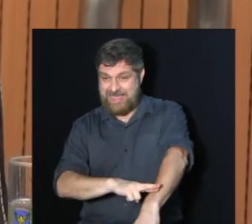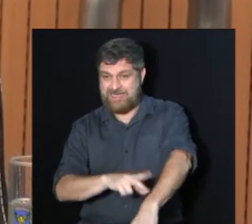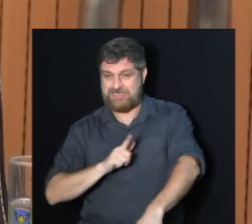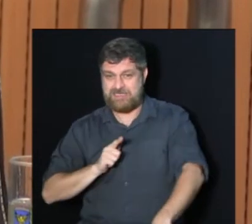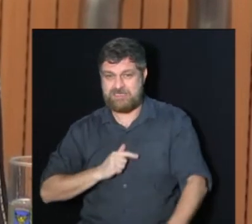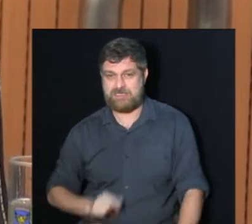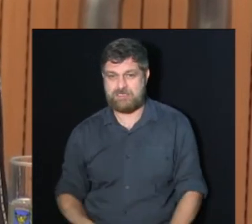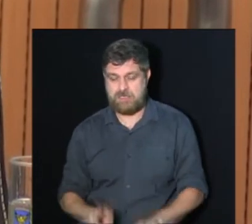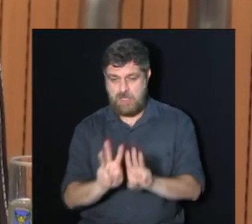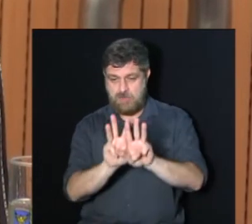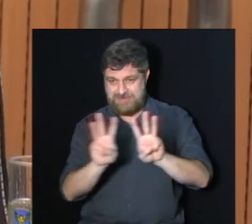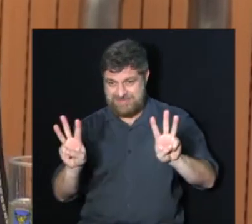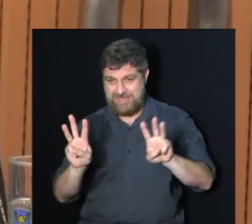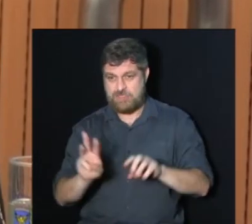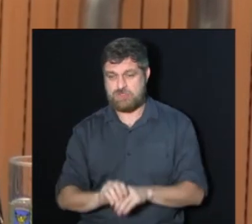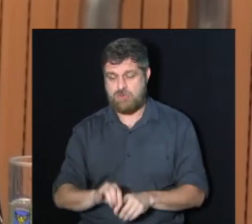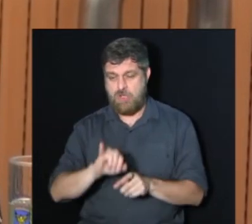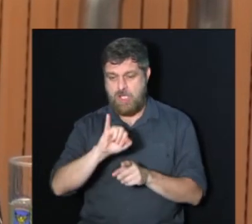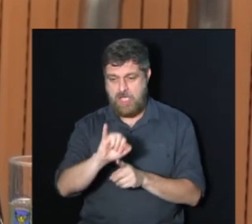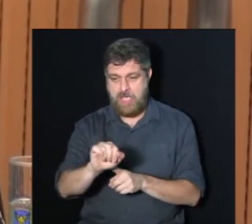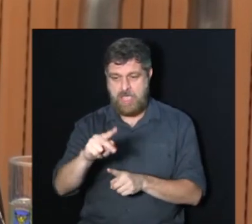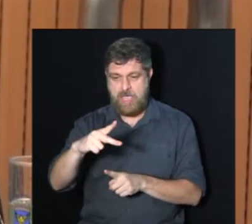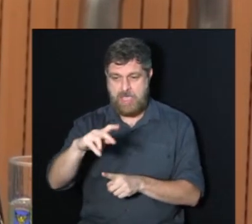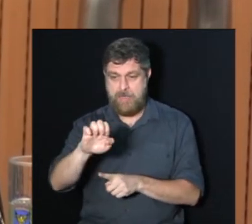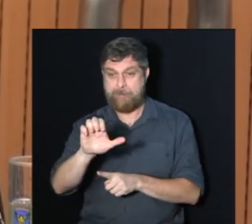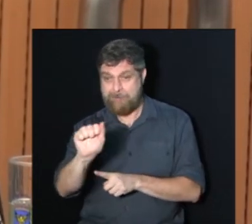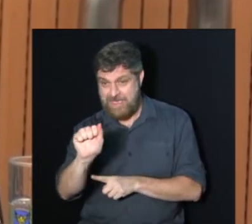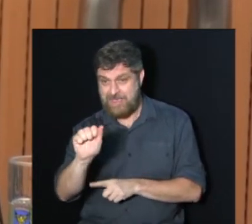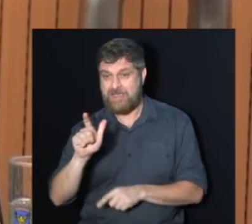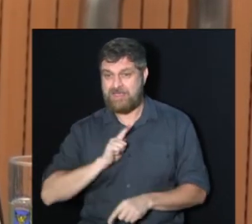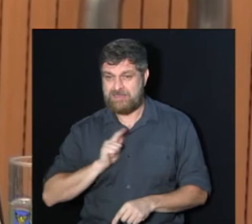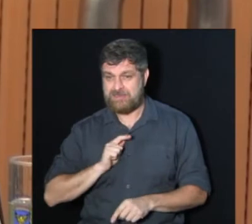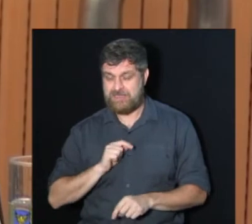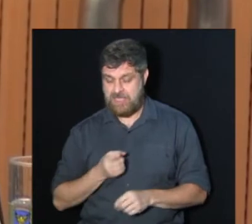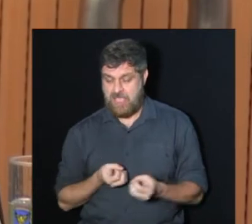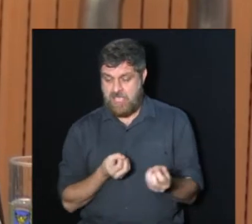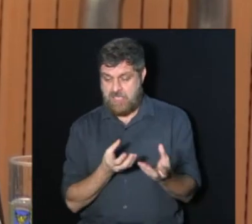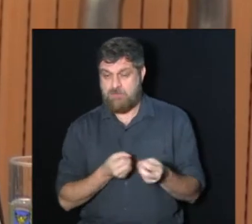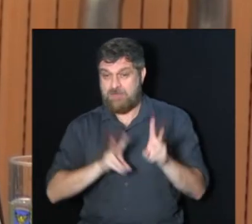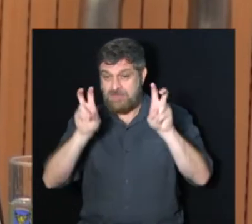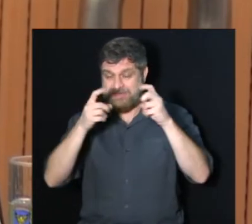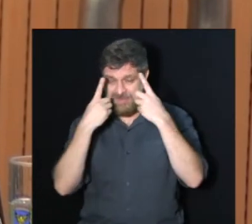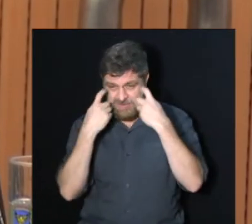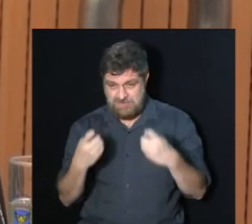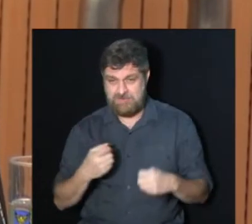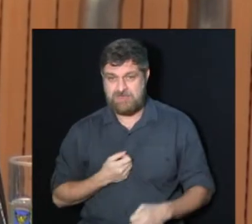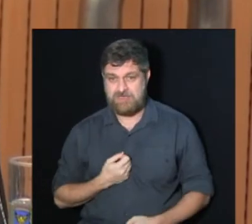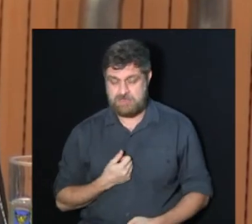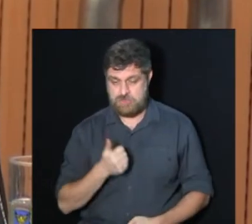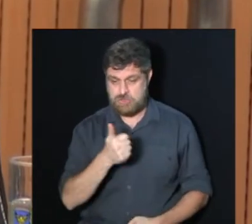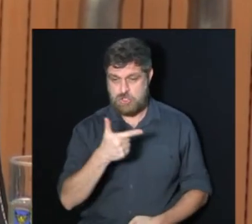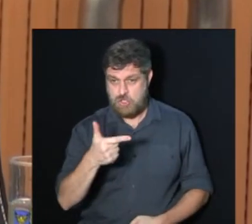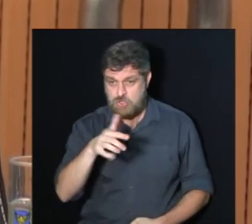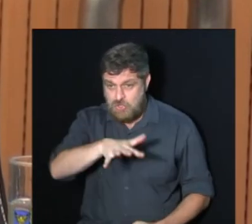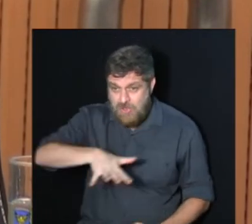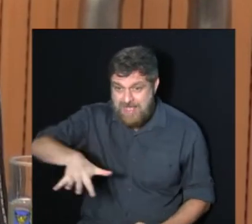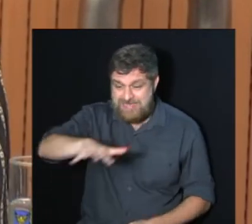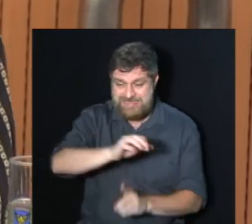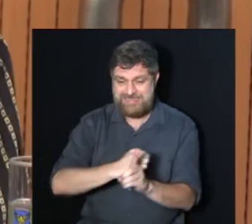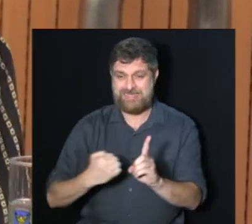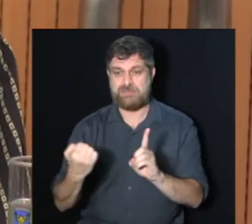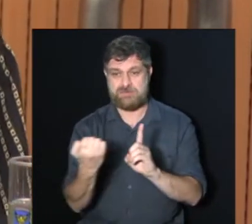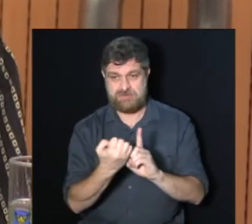disponível no site do IPEA, que traz não só informações sobre violência, mas de outras 12 áreas do campo